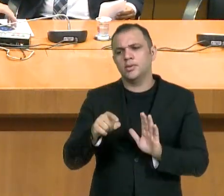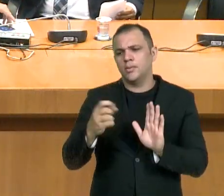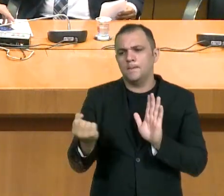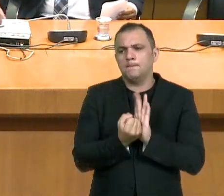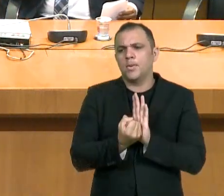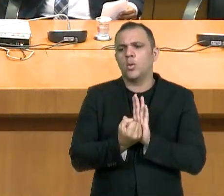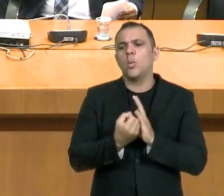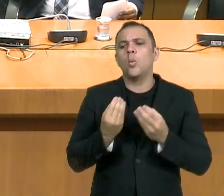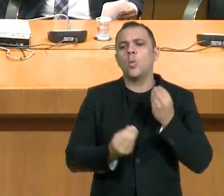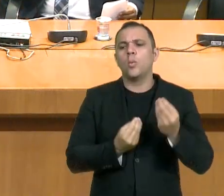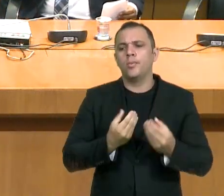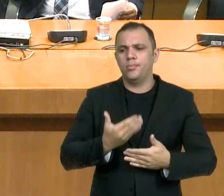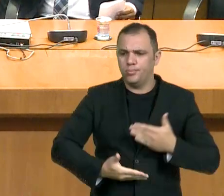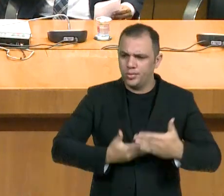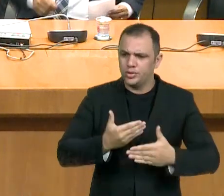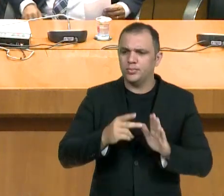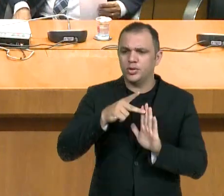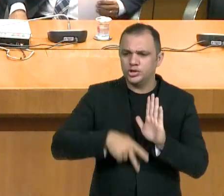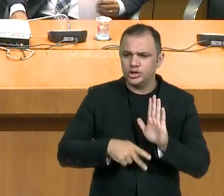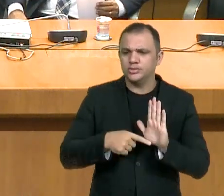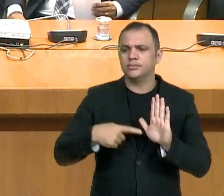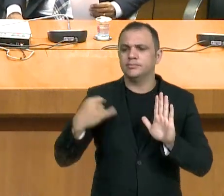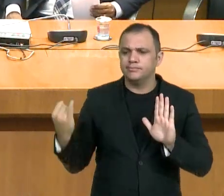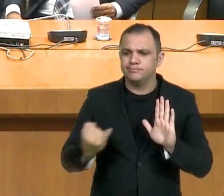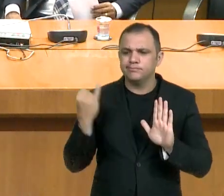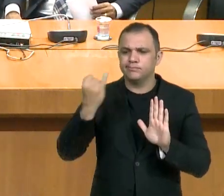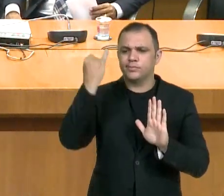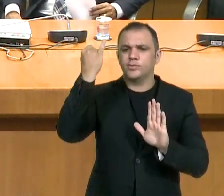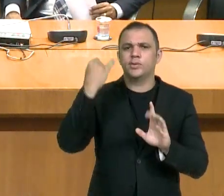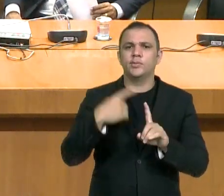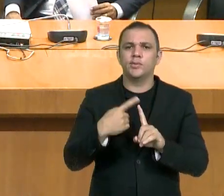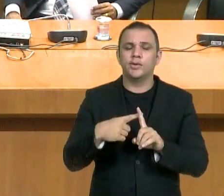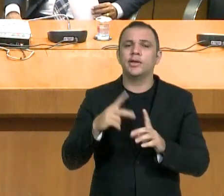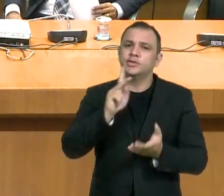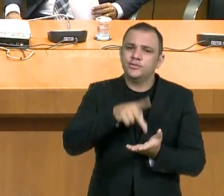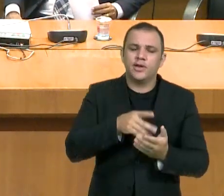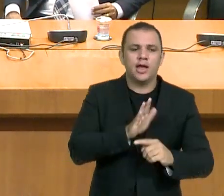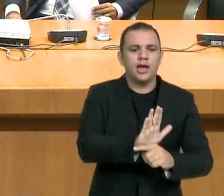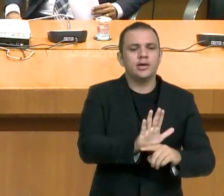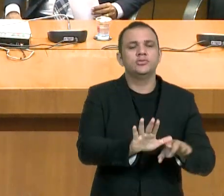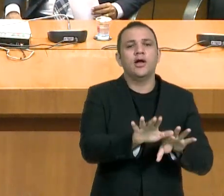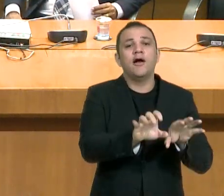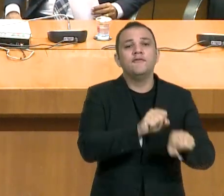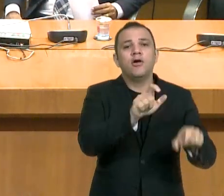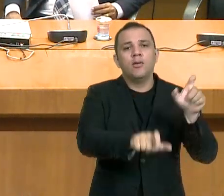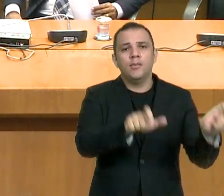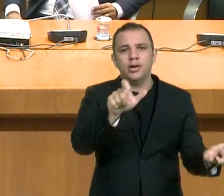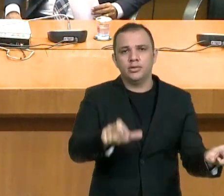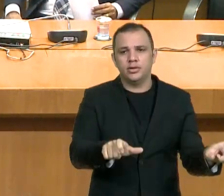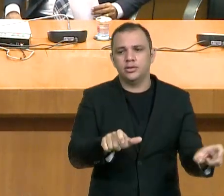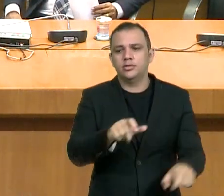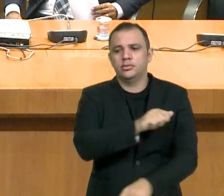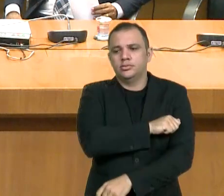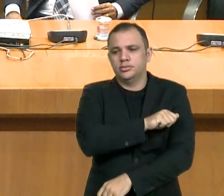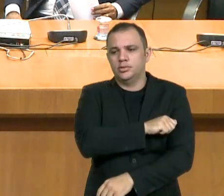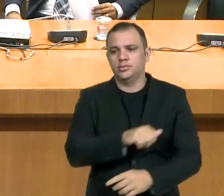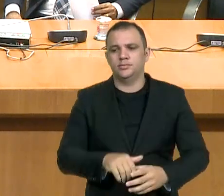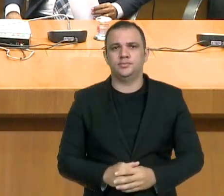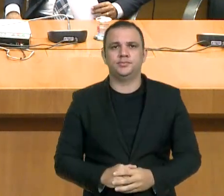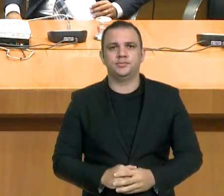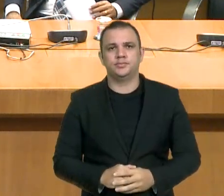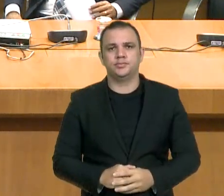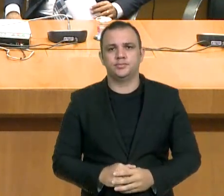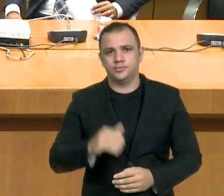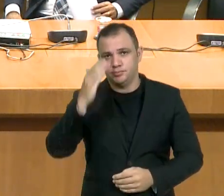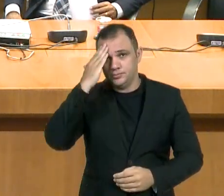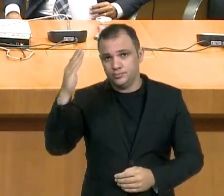processo, deputado Arnaldo, desse projeto de lei, na formação de fato. Obrigado, presidente. Então, em votação, as senhoras